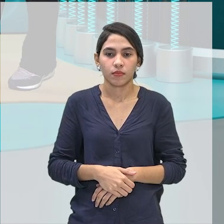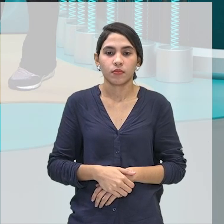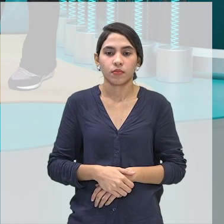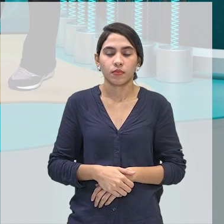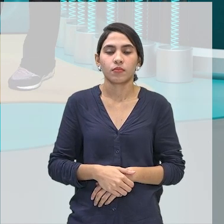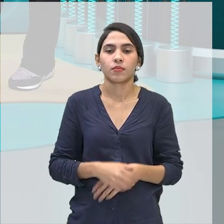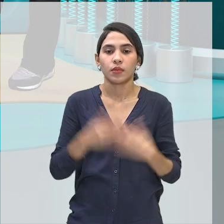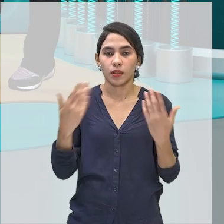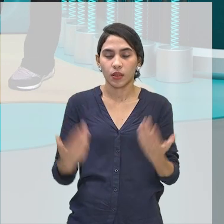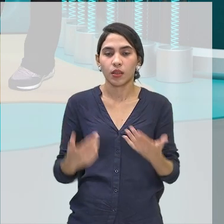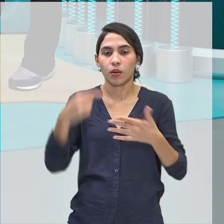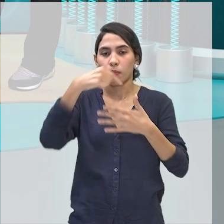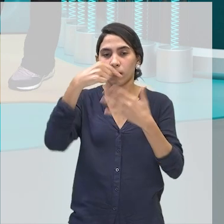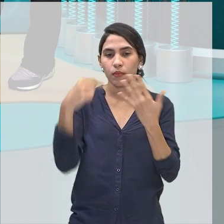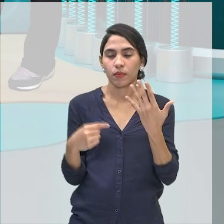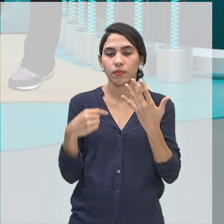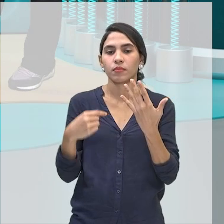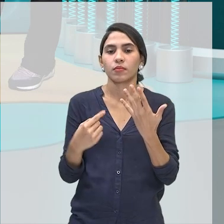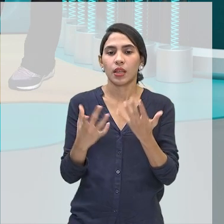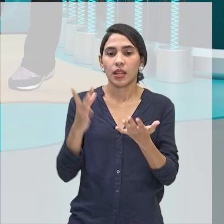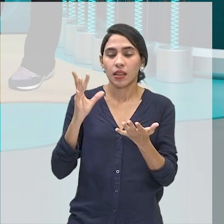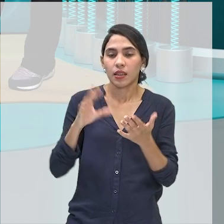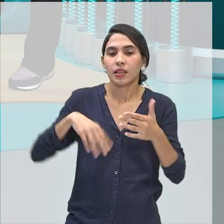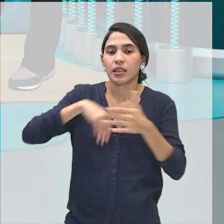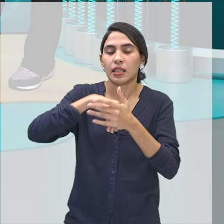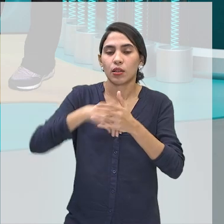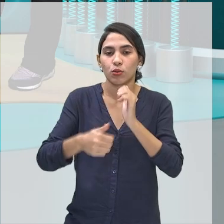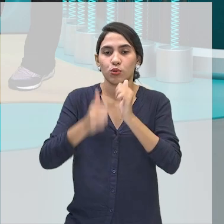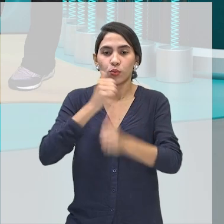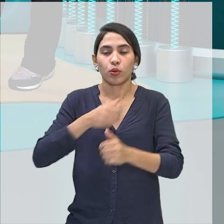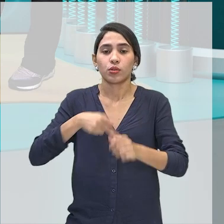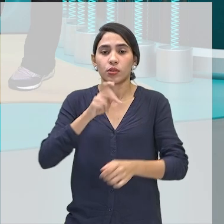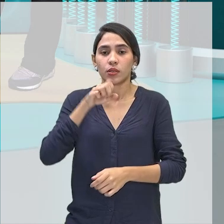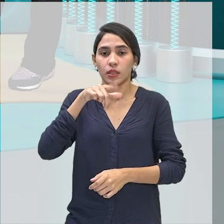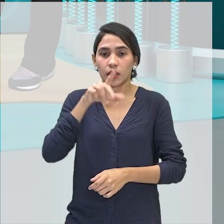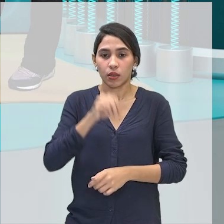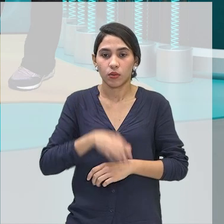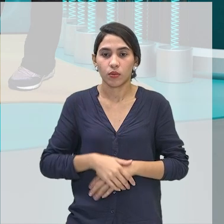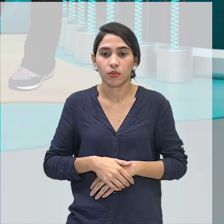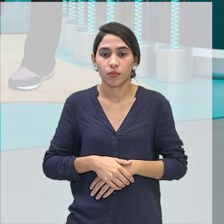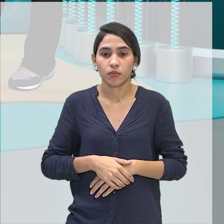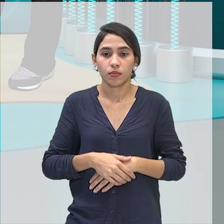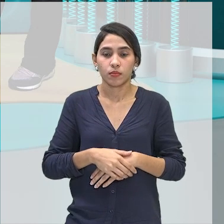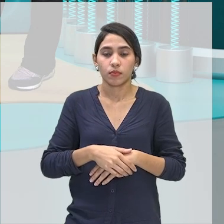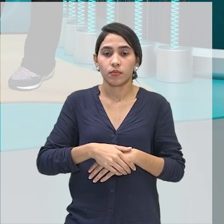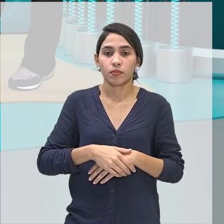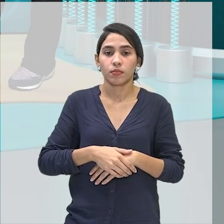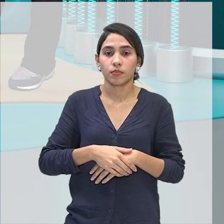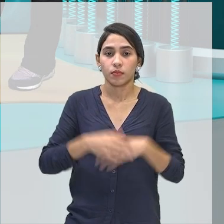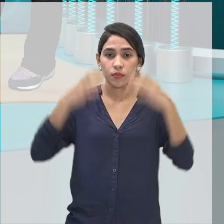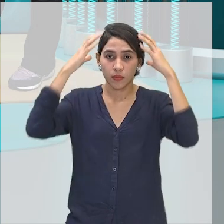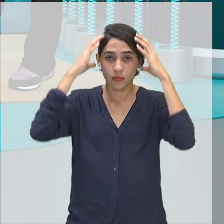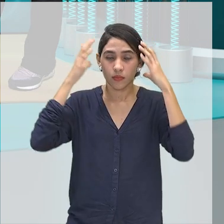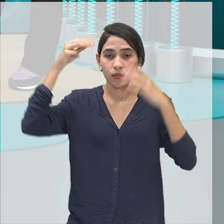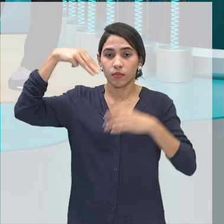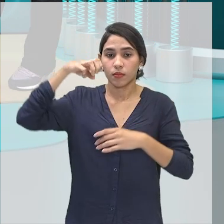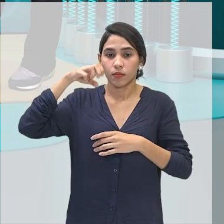os golpes que são válidos dentro do Kendo. Então, relembrando, Men,